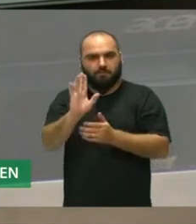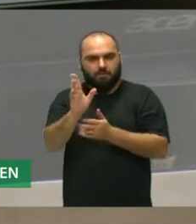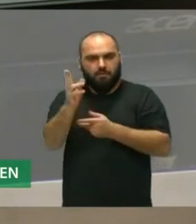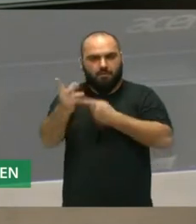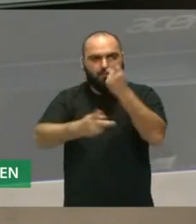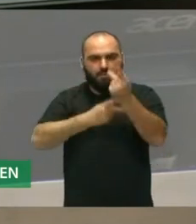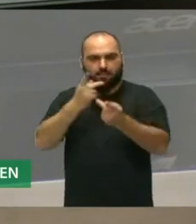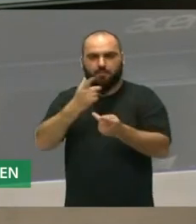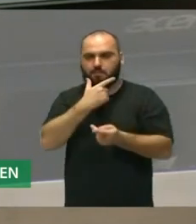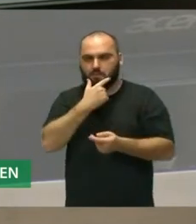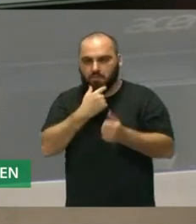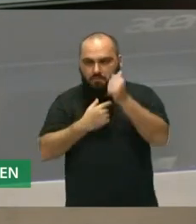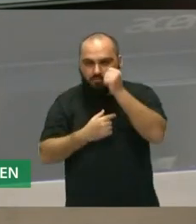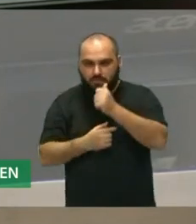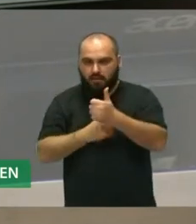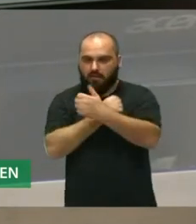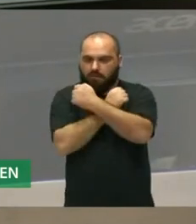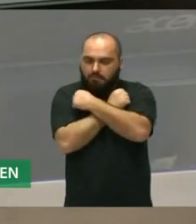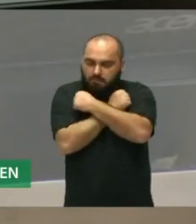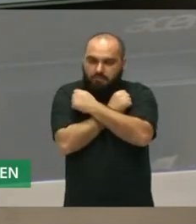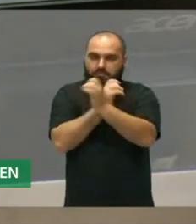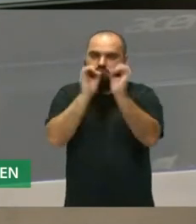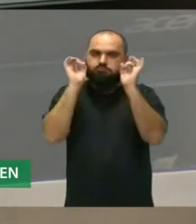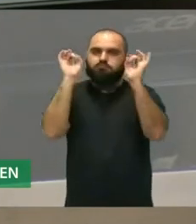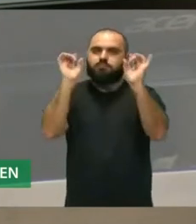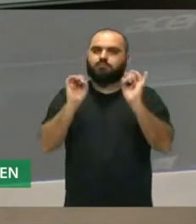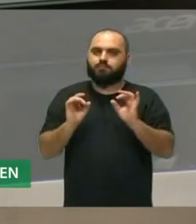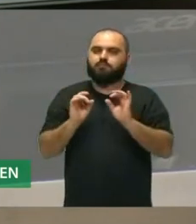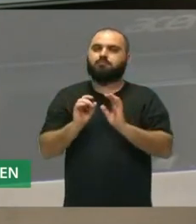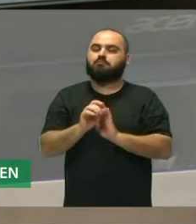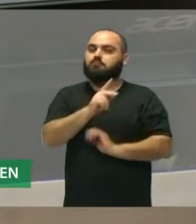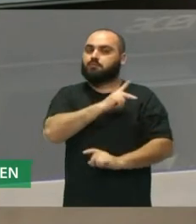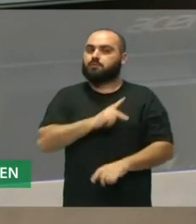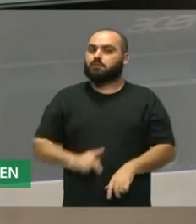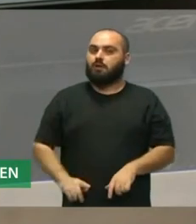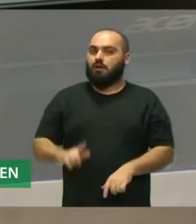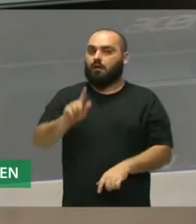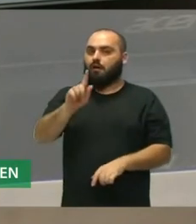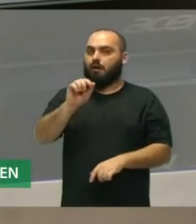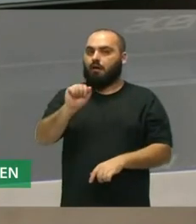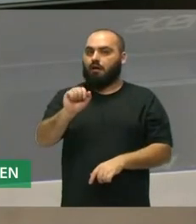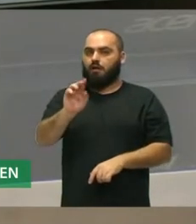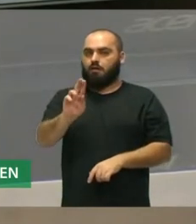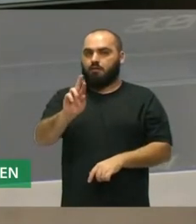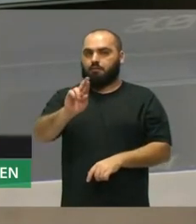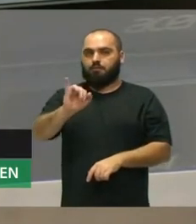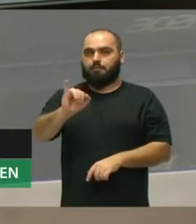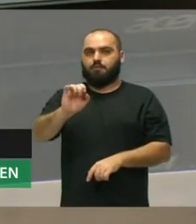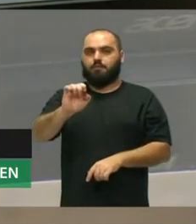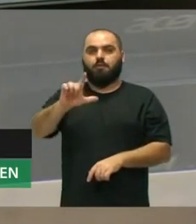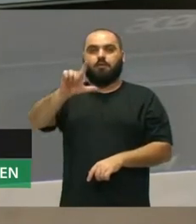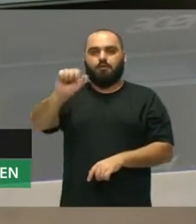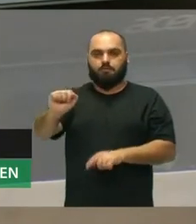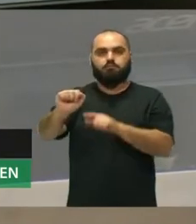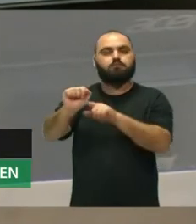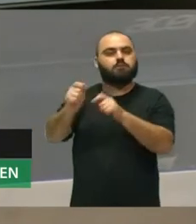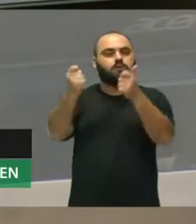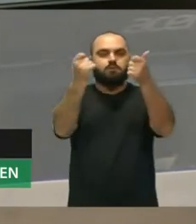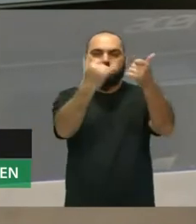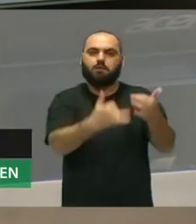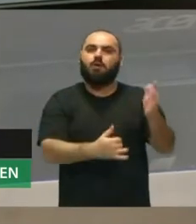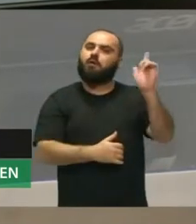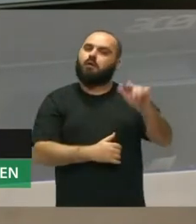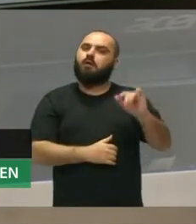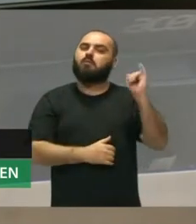senhoras. Eu trago um abraço fraterno da presidente Gabriela e dizer da importância de participarmos